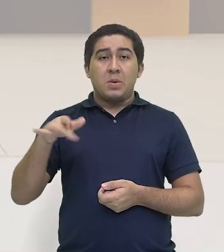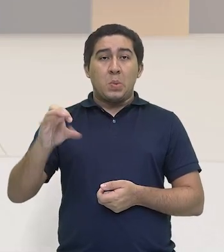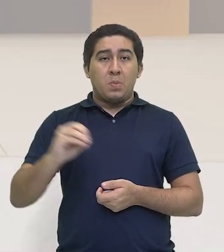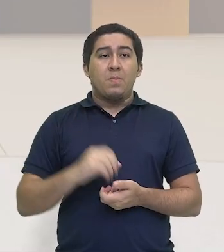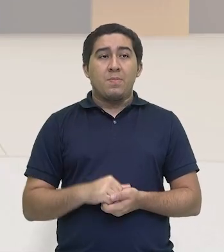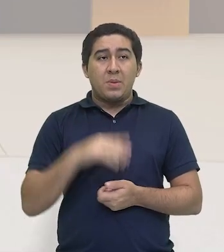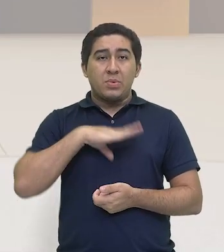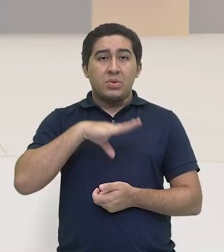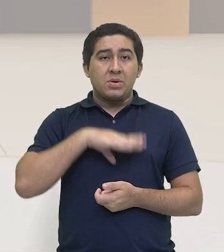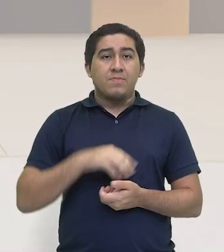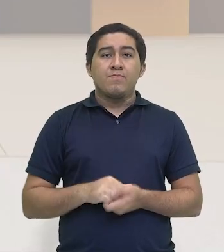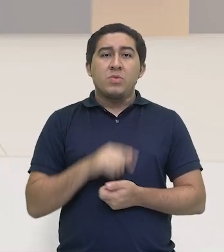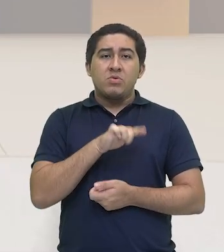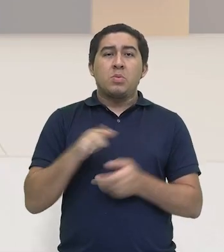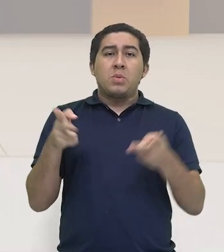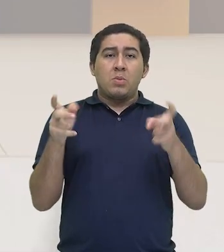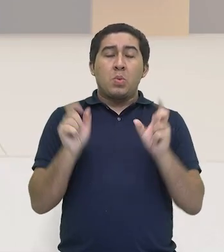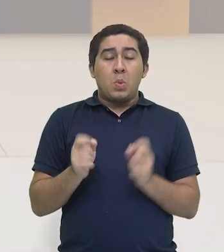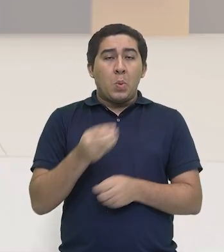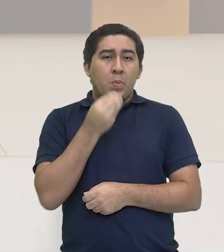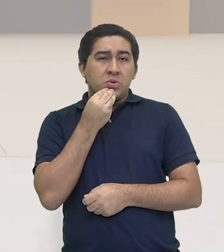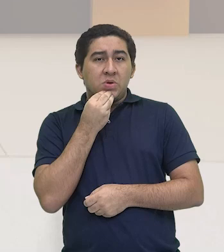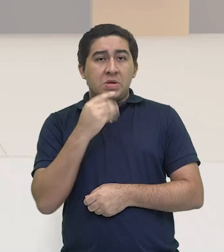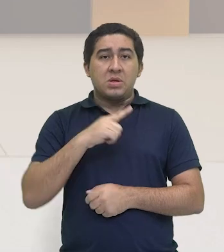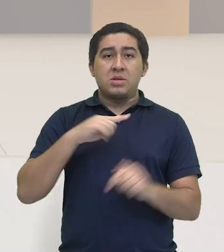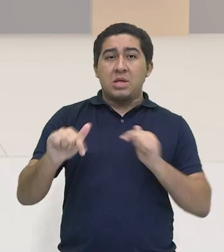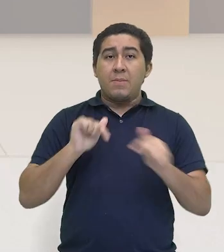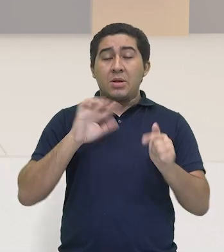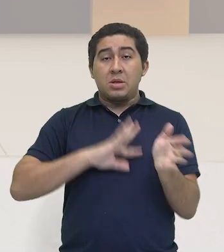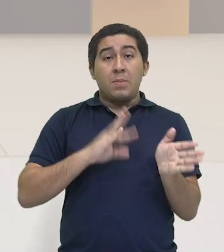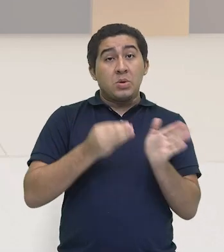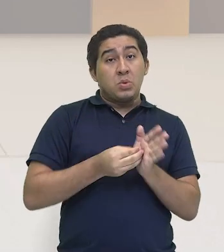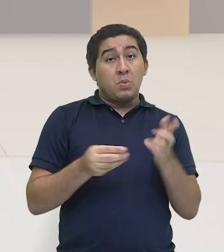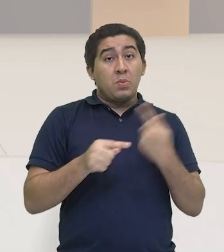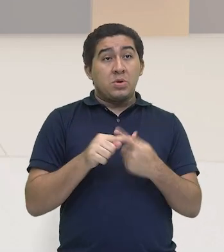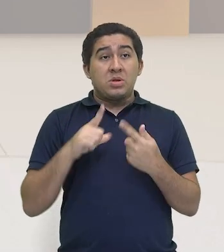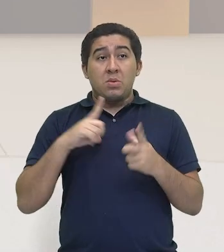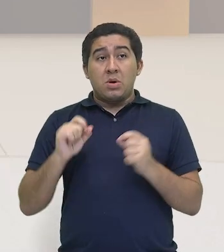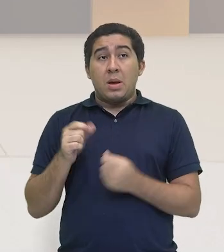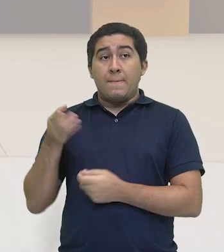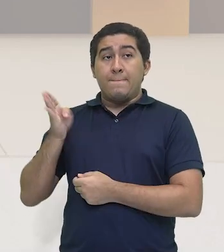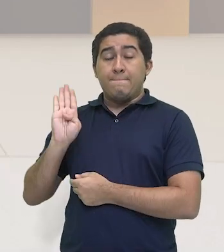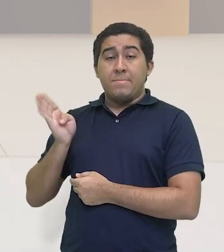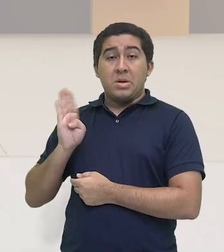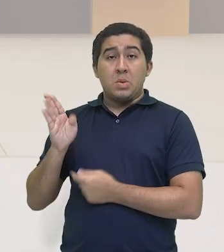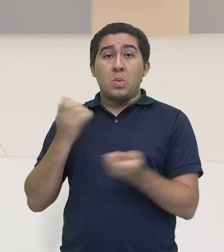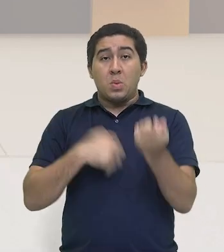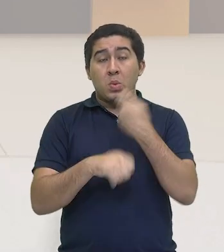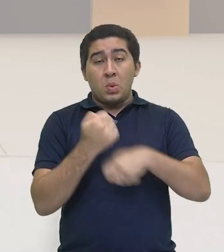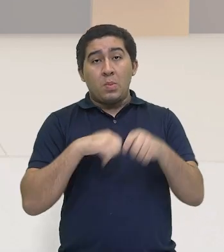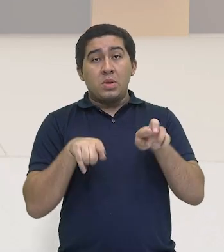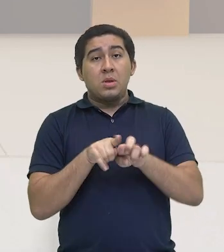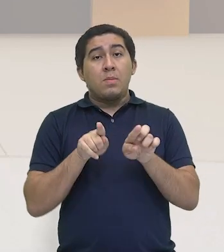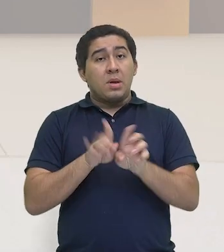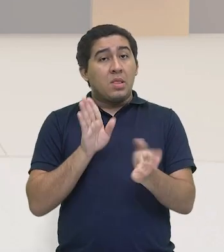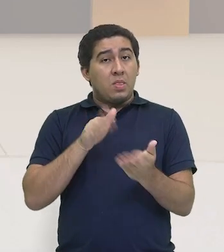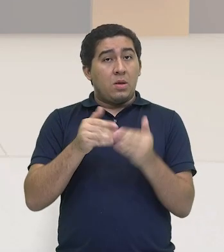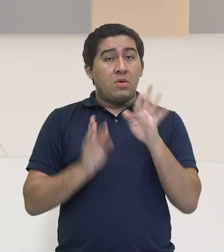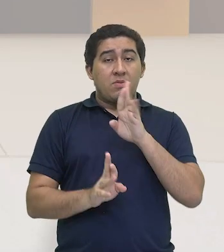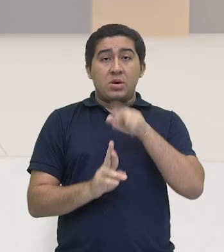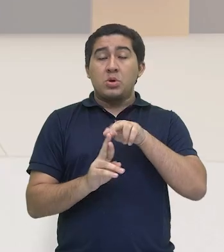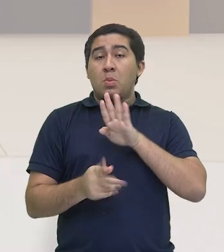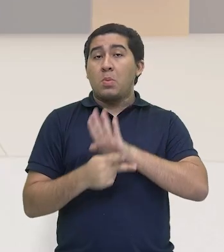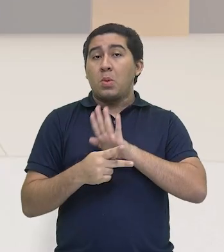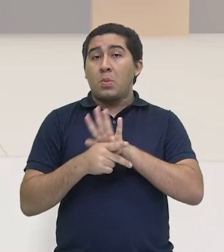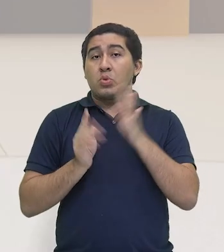que existem de trabalho na Amazônia, né, pensando desde a questão bioeconômica até a questão aí do